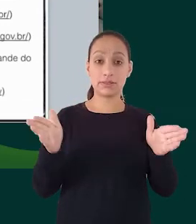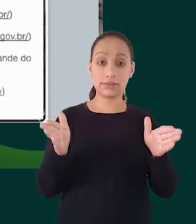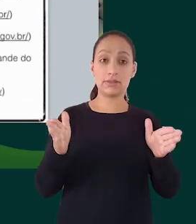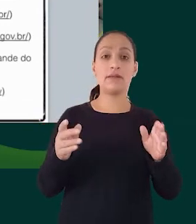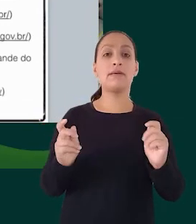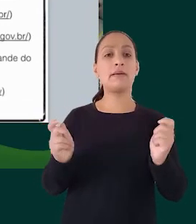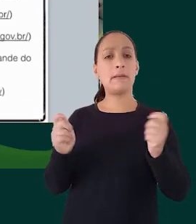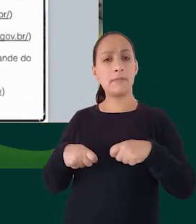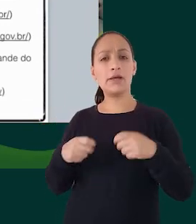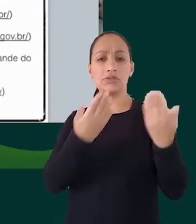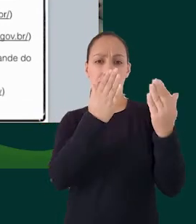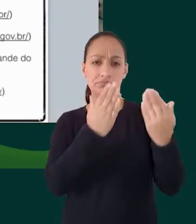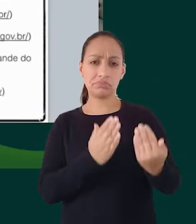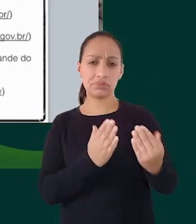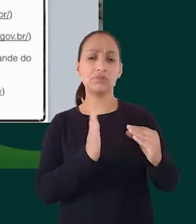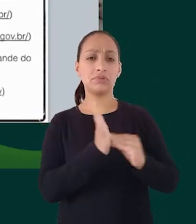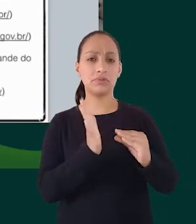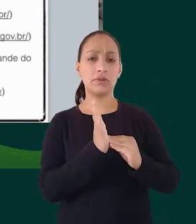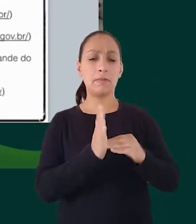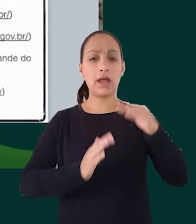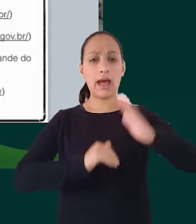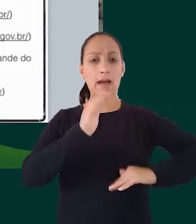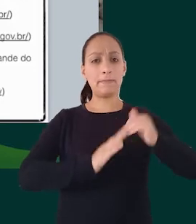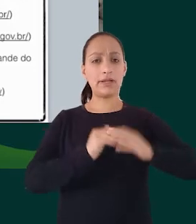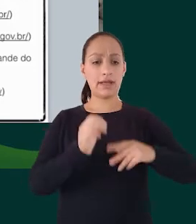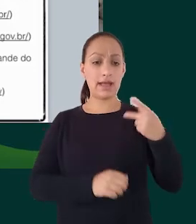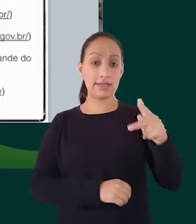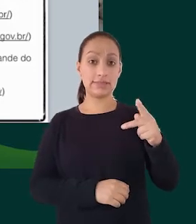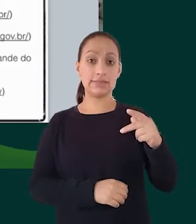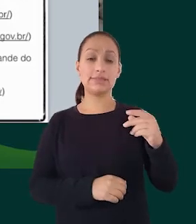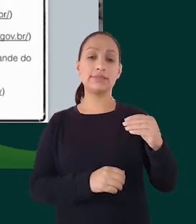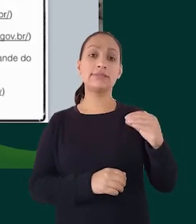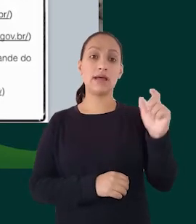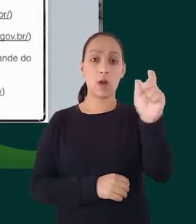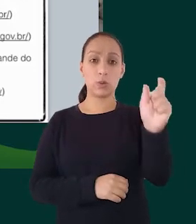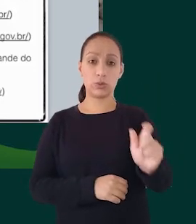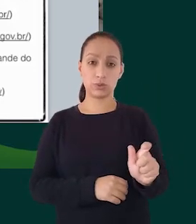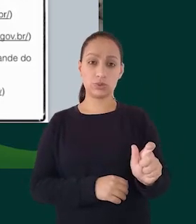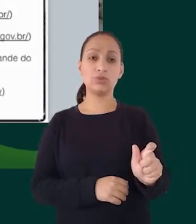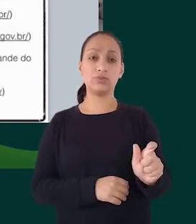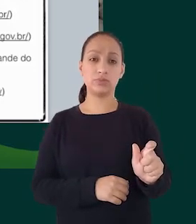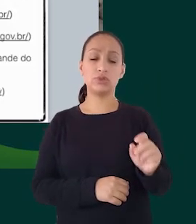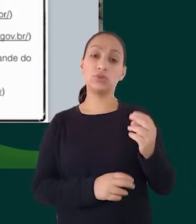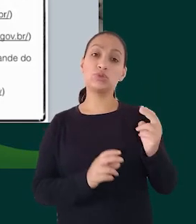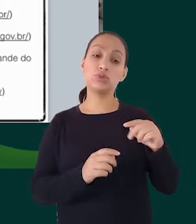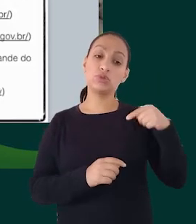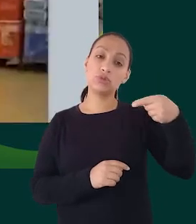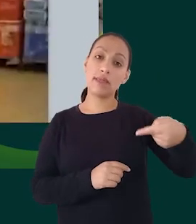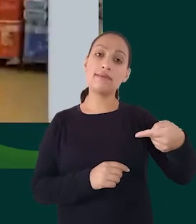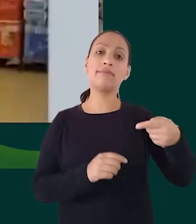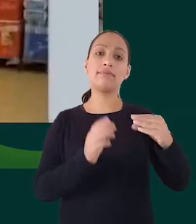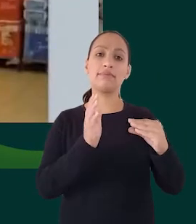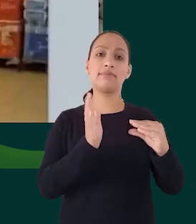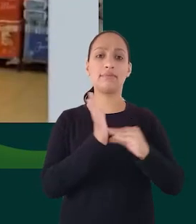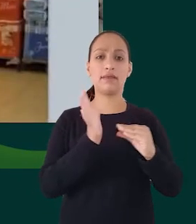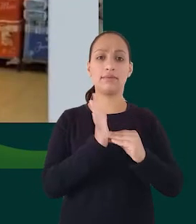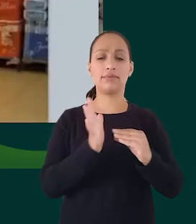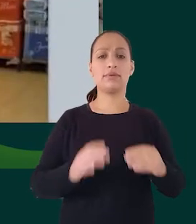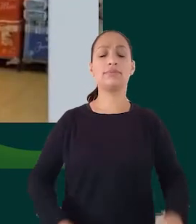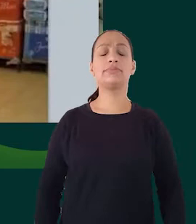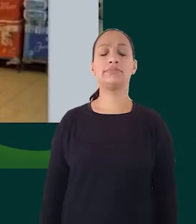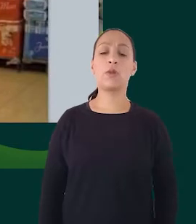dados, aplicar algoritmos sobre esses dados. Uma outra técnica, um outro método, que é bem